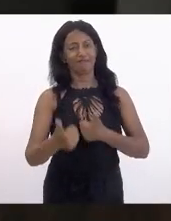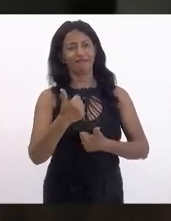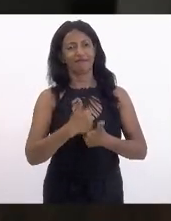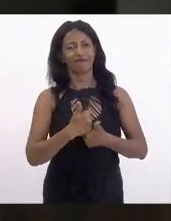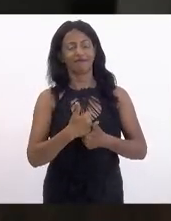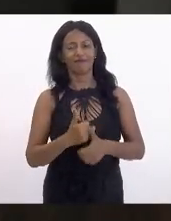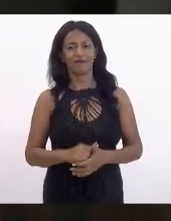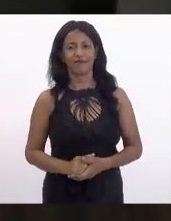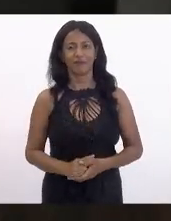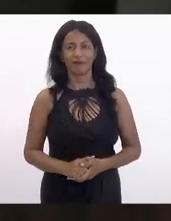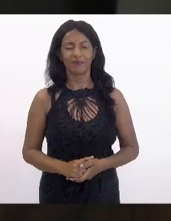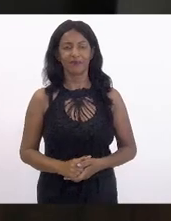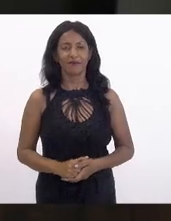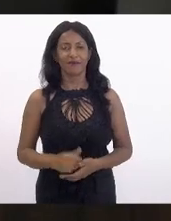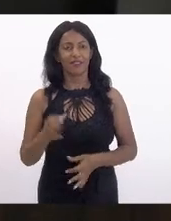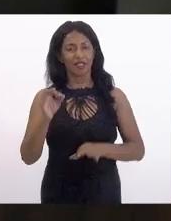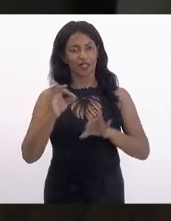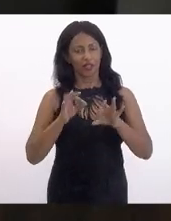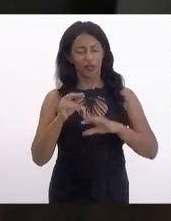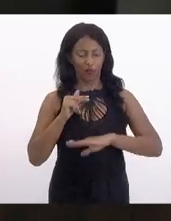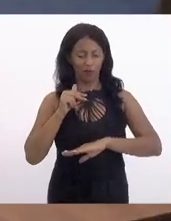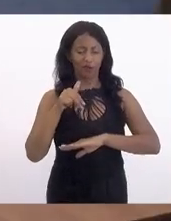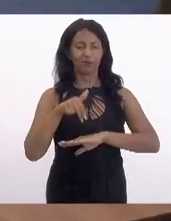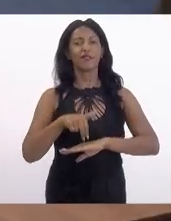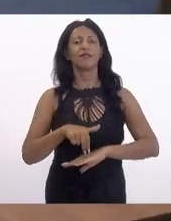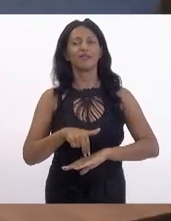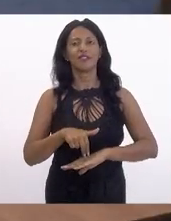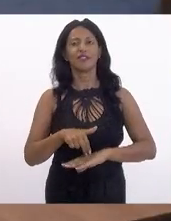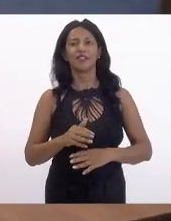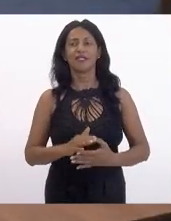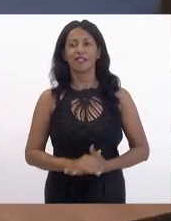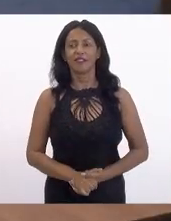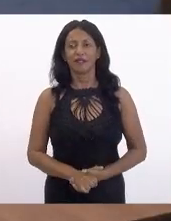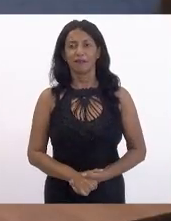presidência de modo que eu possa te ver A Tribuna